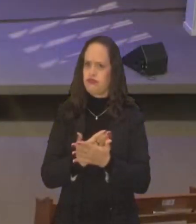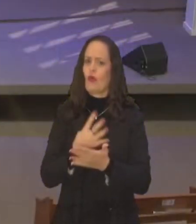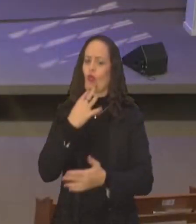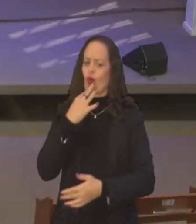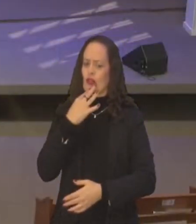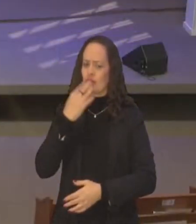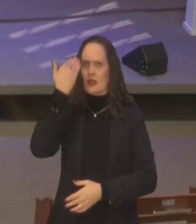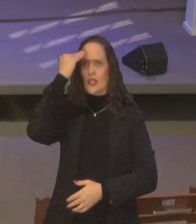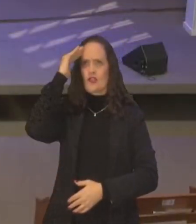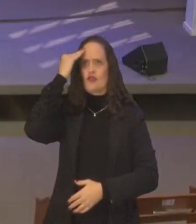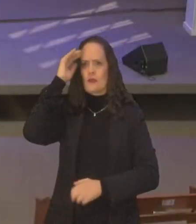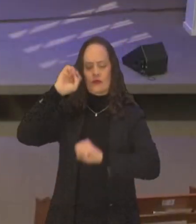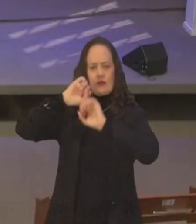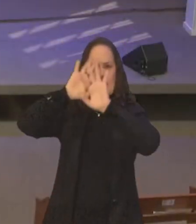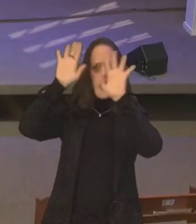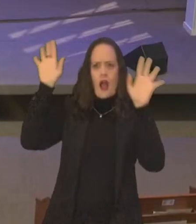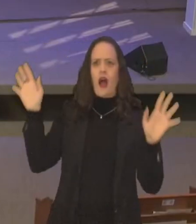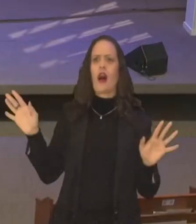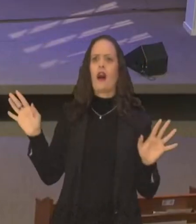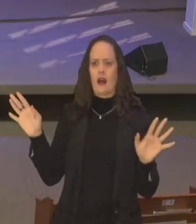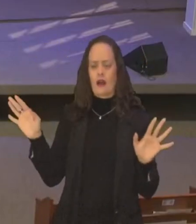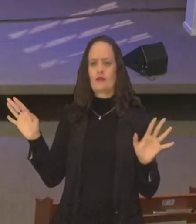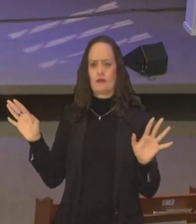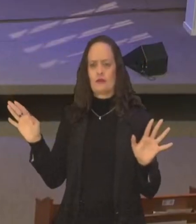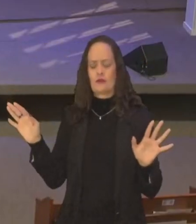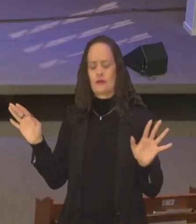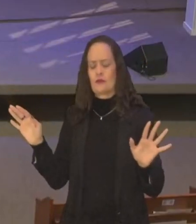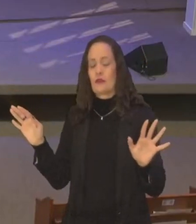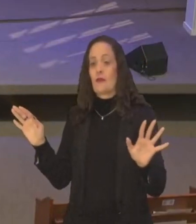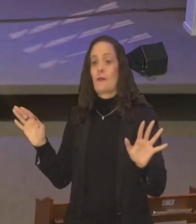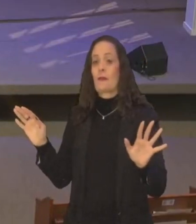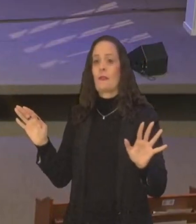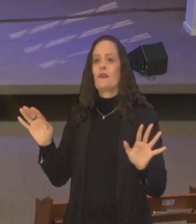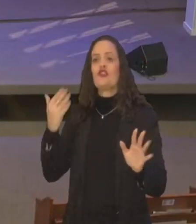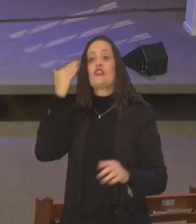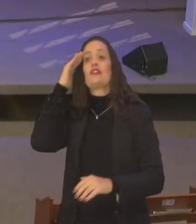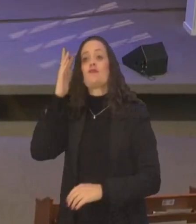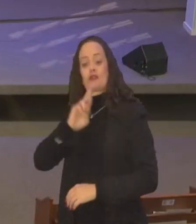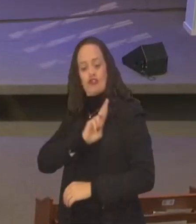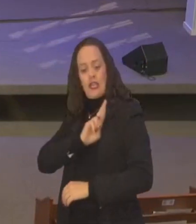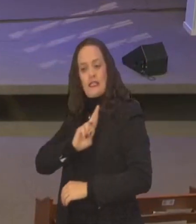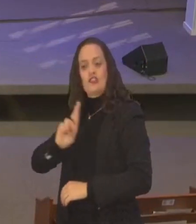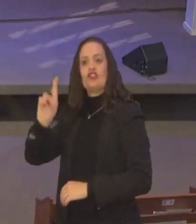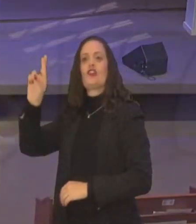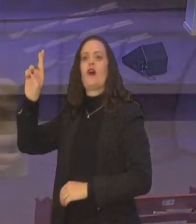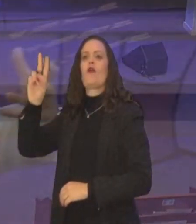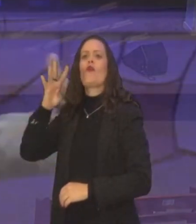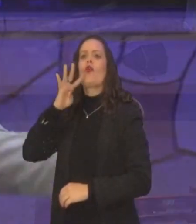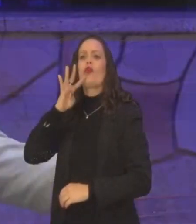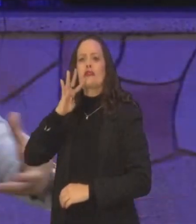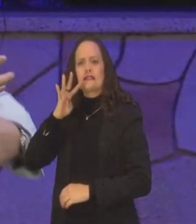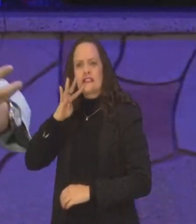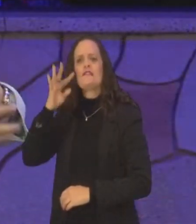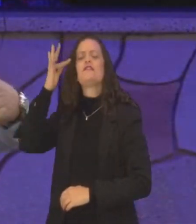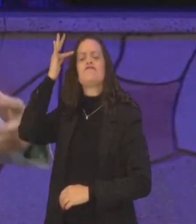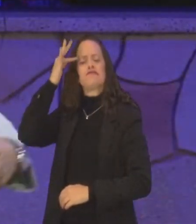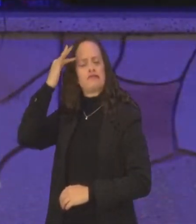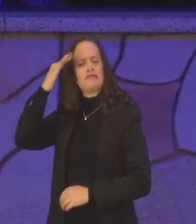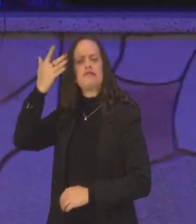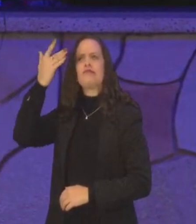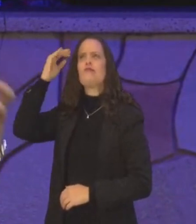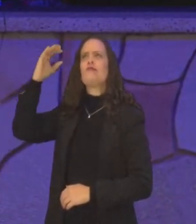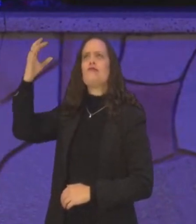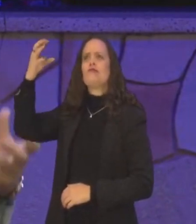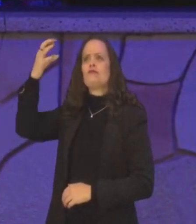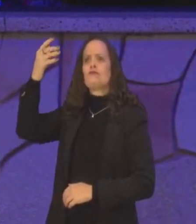de filosofia, eram pessoas que tinham conhecimento de religiosidade, eram pessoas que conheciam o trâmite, vamos dizer assim,